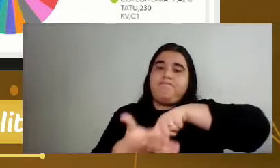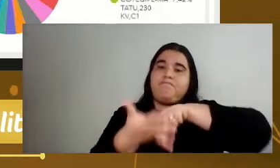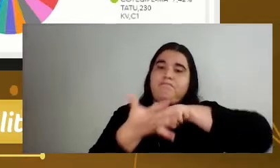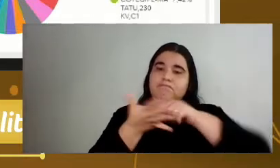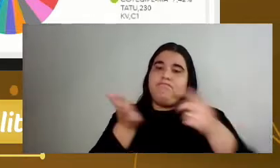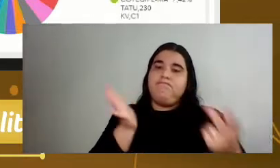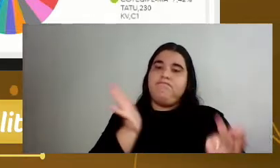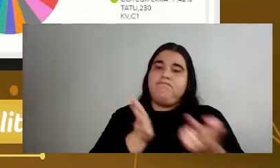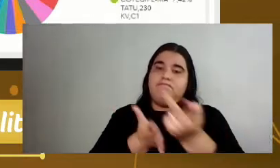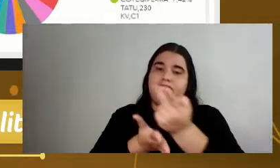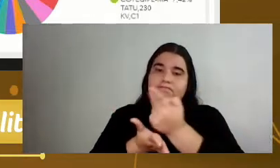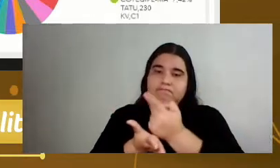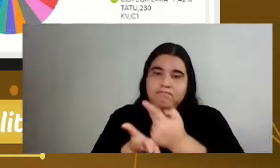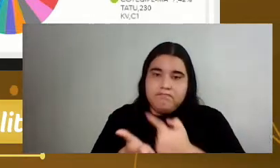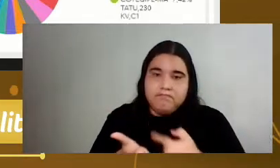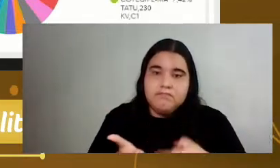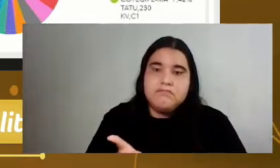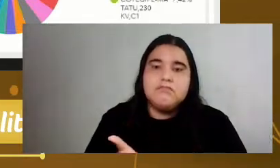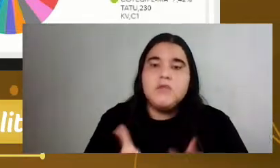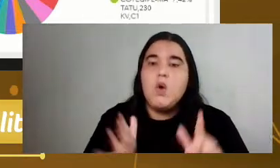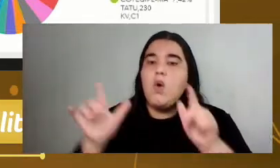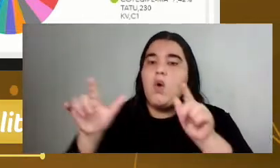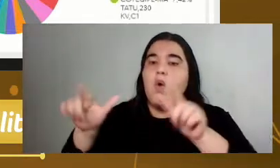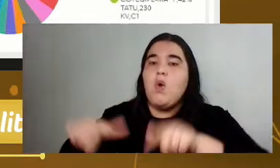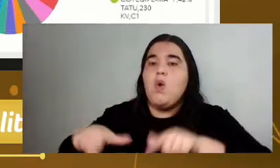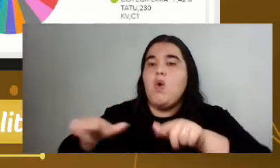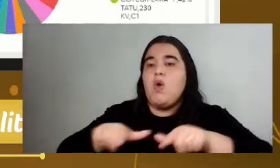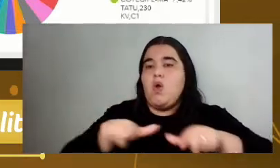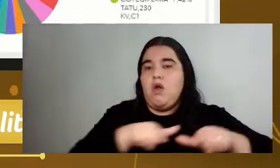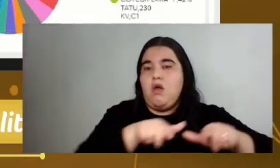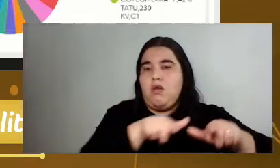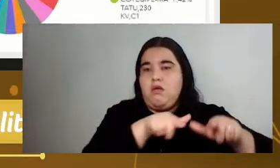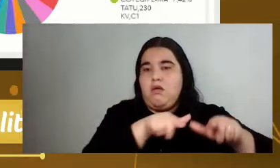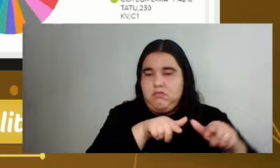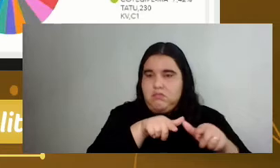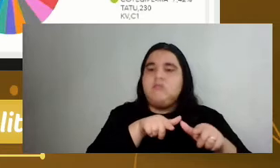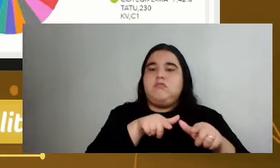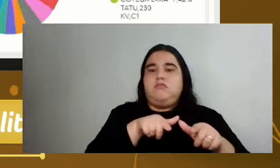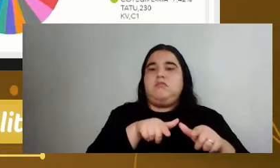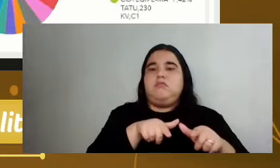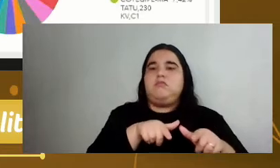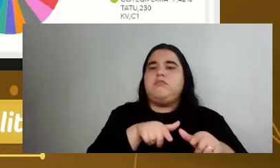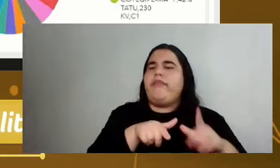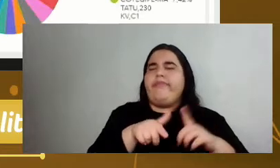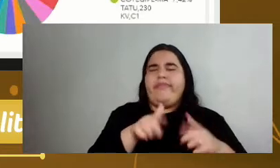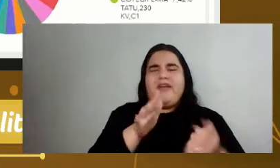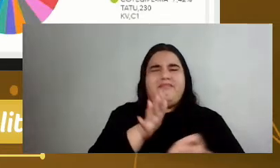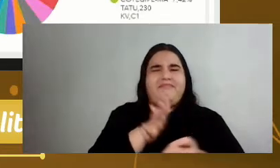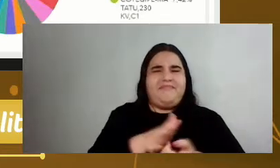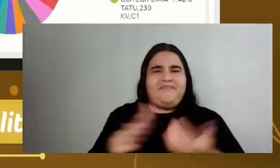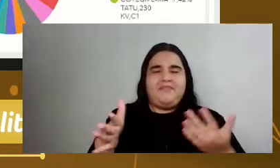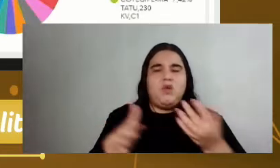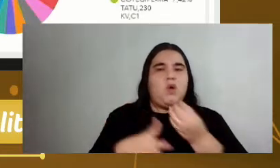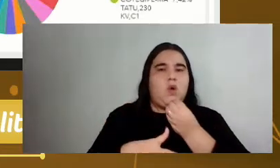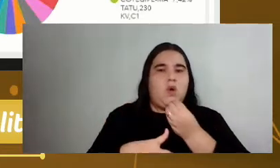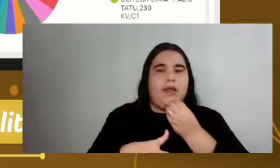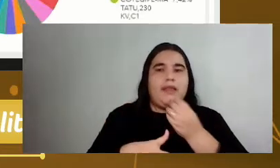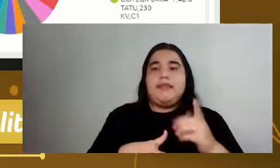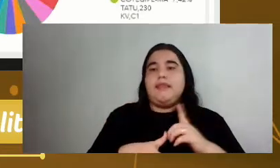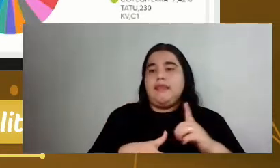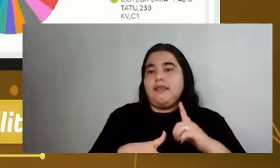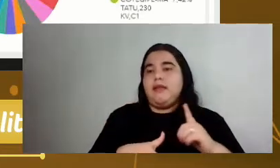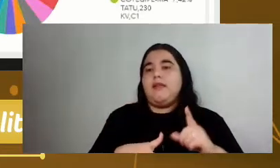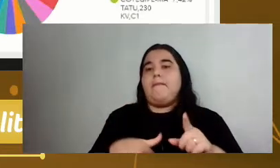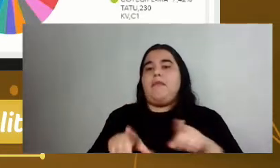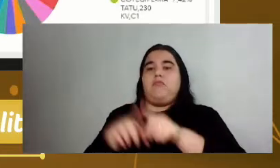que estado também estão, tá? Assim, são várias opções, tá? Eu ainda tenho o mapa, aqui ao lado, na parte